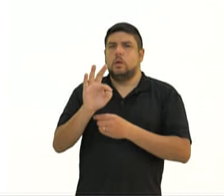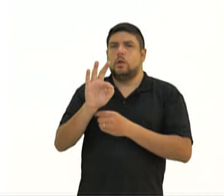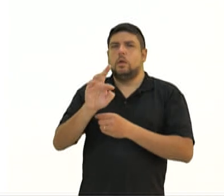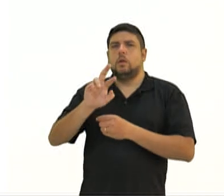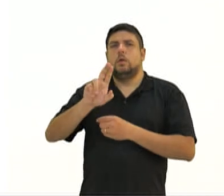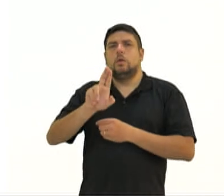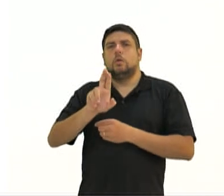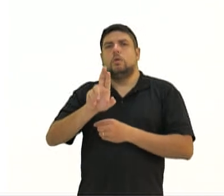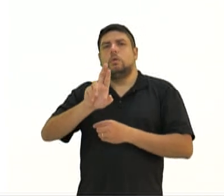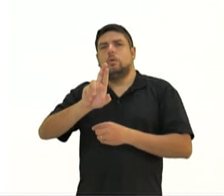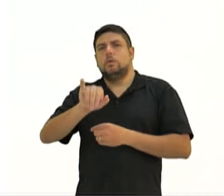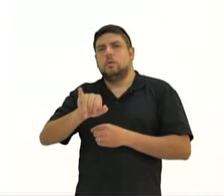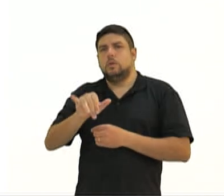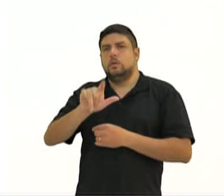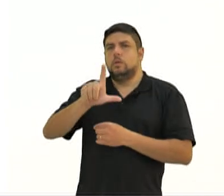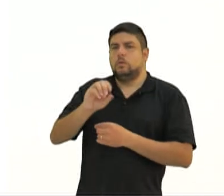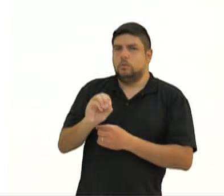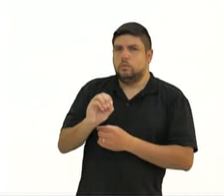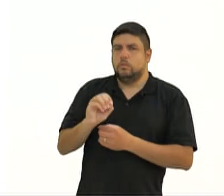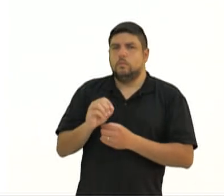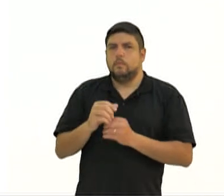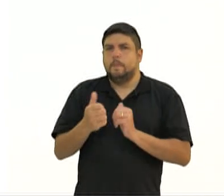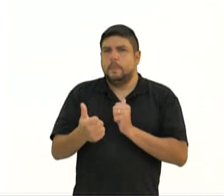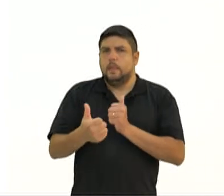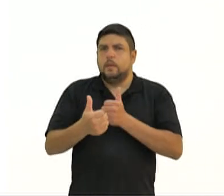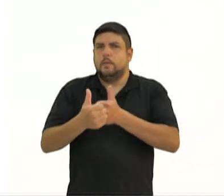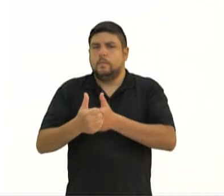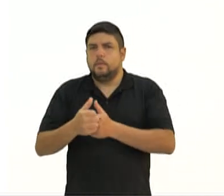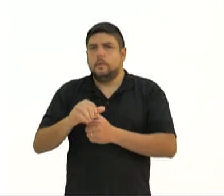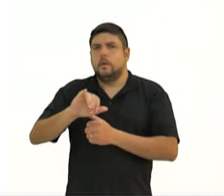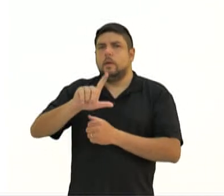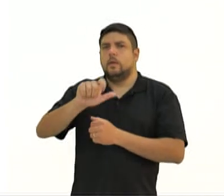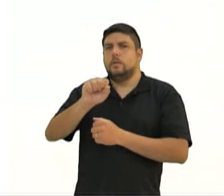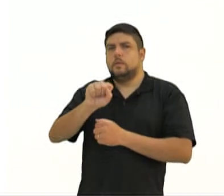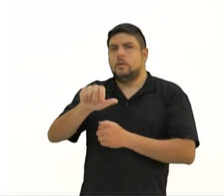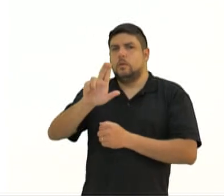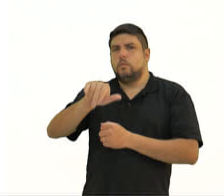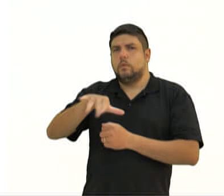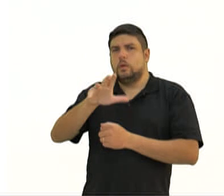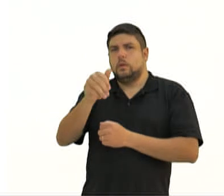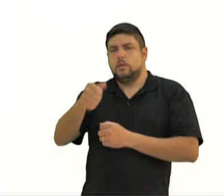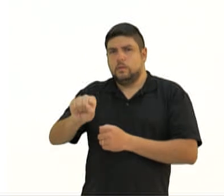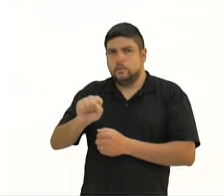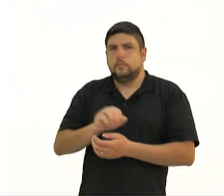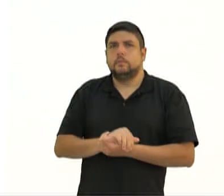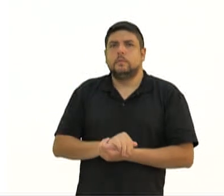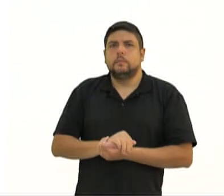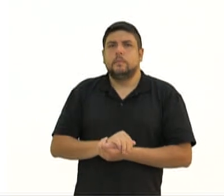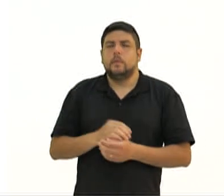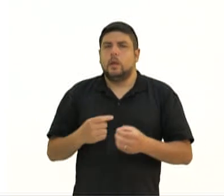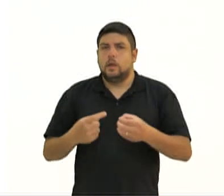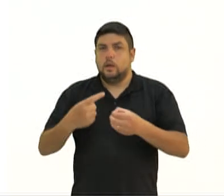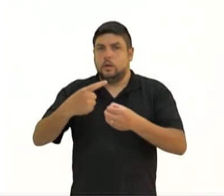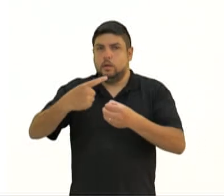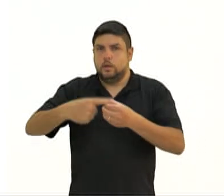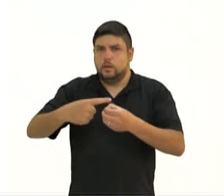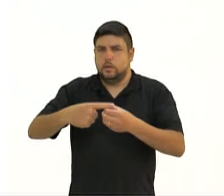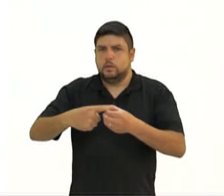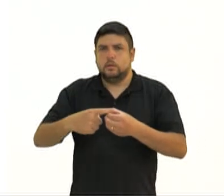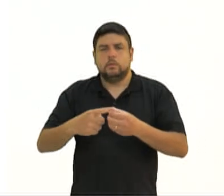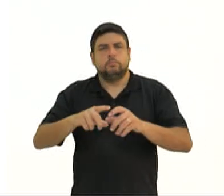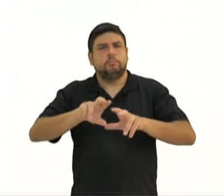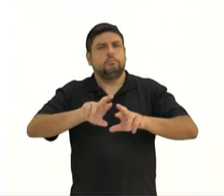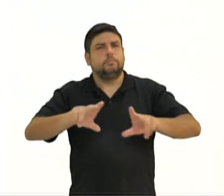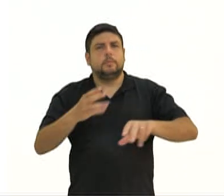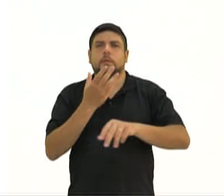Liberdade, 5 quilômetros de Las Huancas del Sol e de la Luna. É uma cidade totalmente